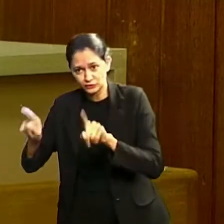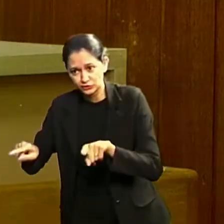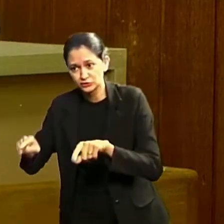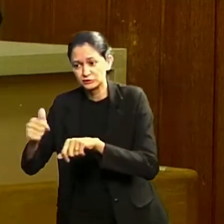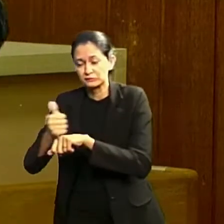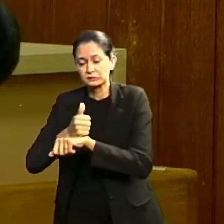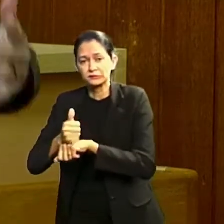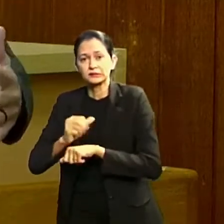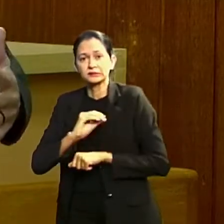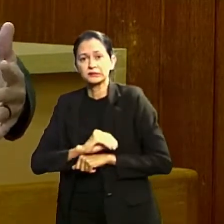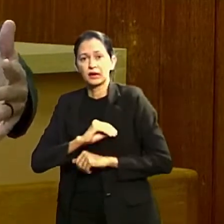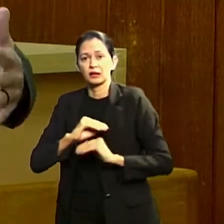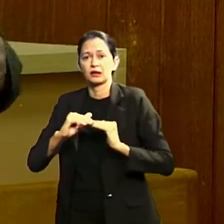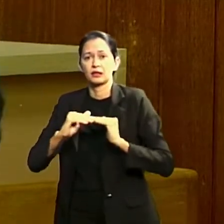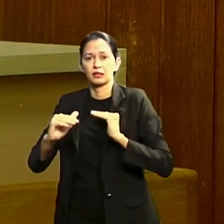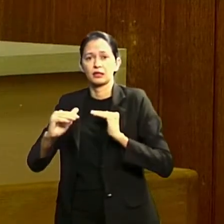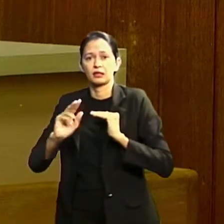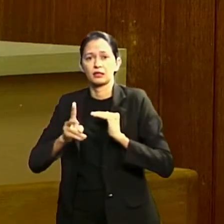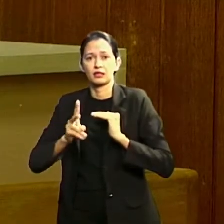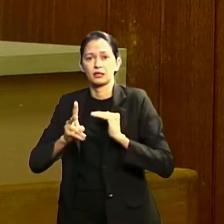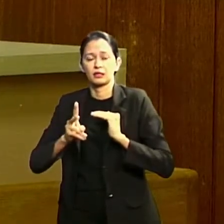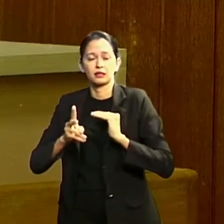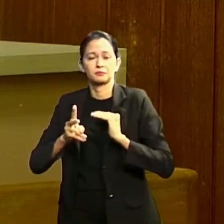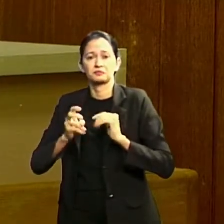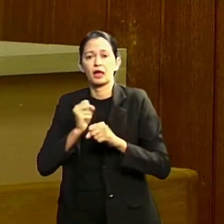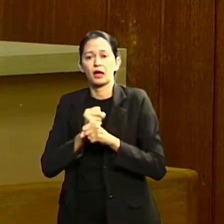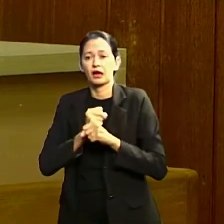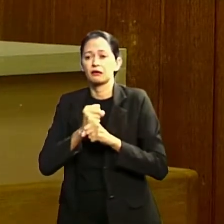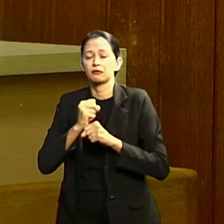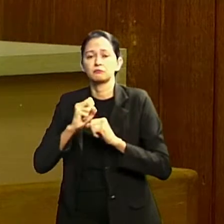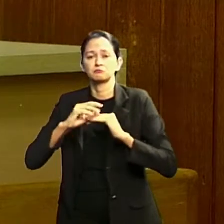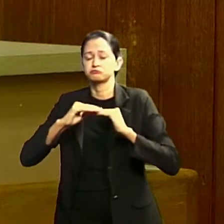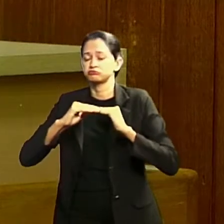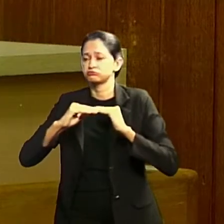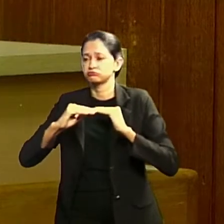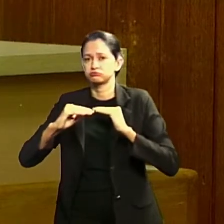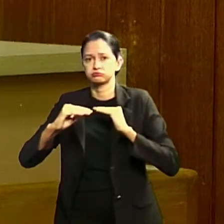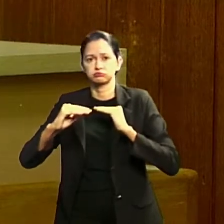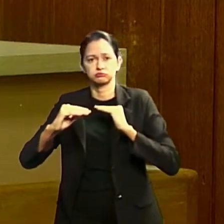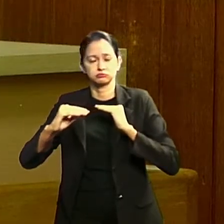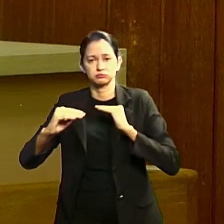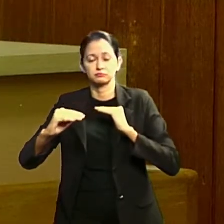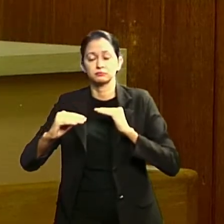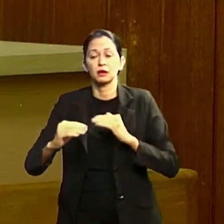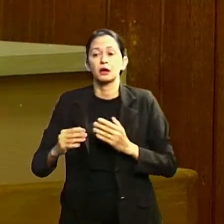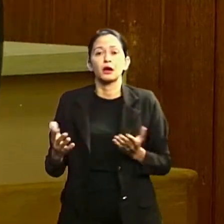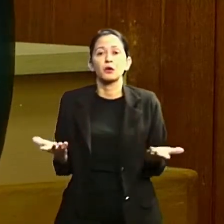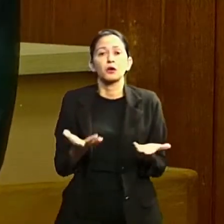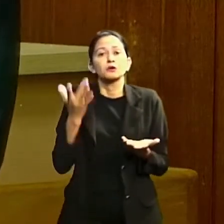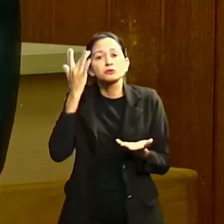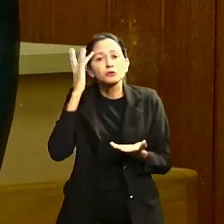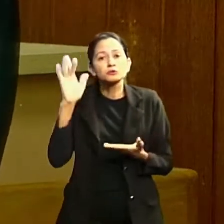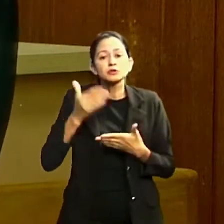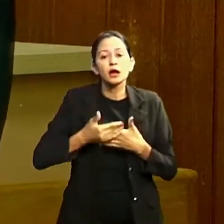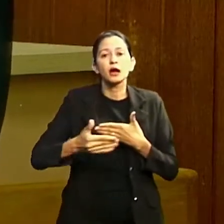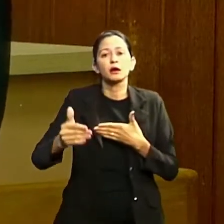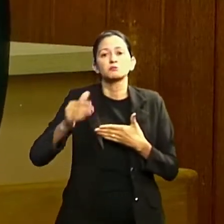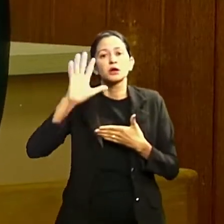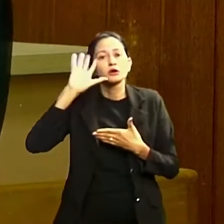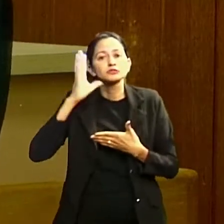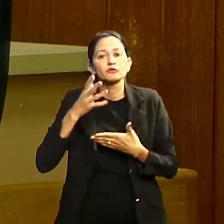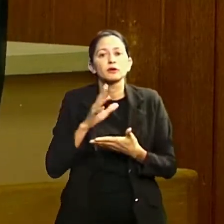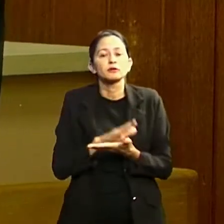salarial imensa, nós não temos aqui a confirmação. E foi o prefeito que